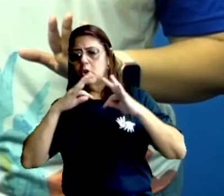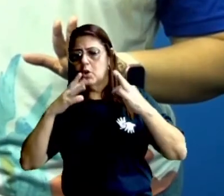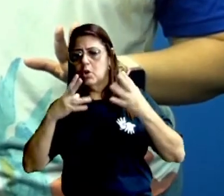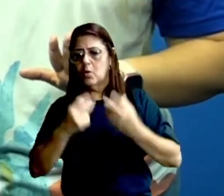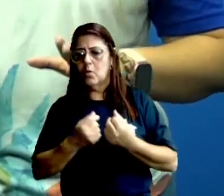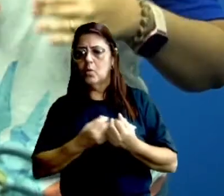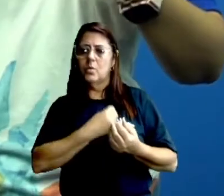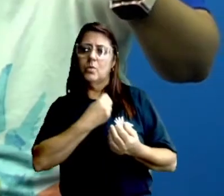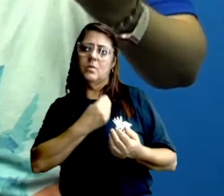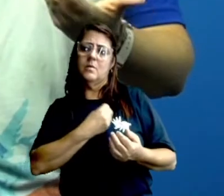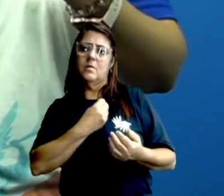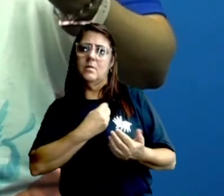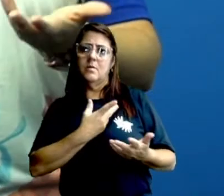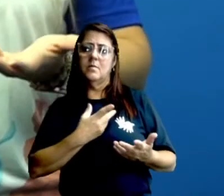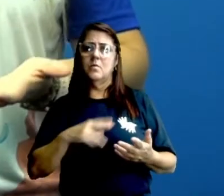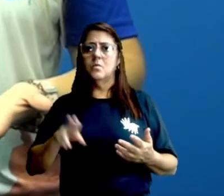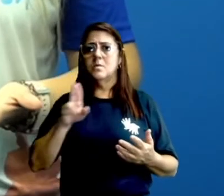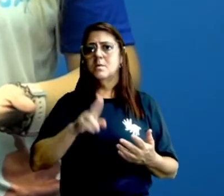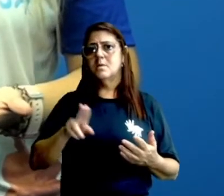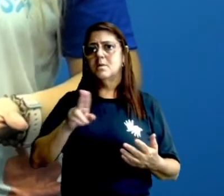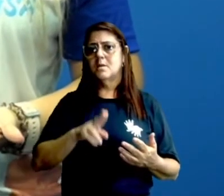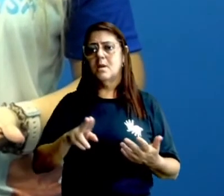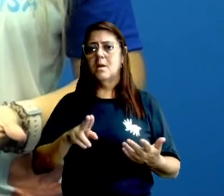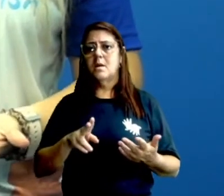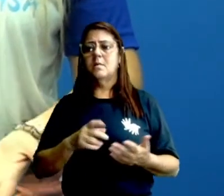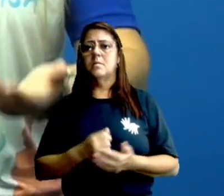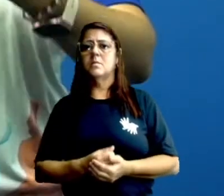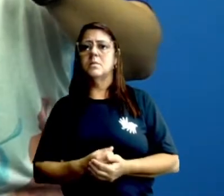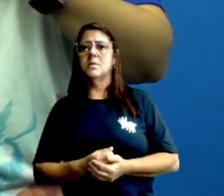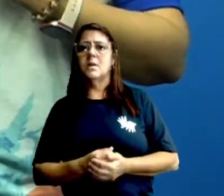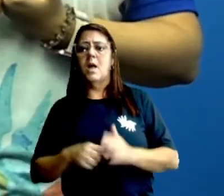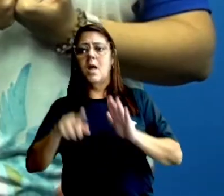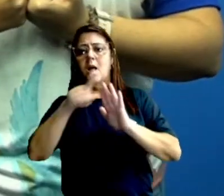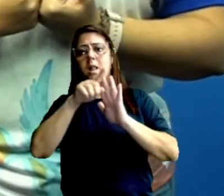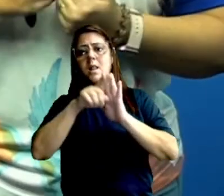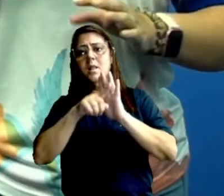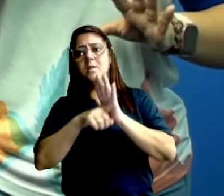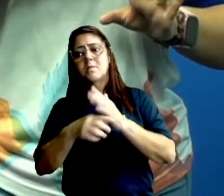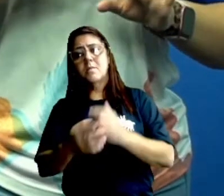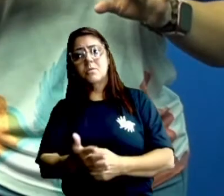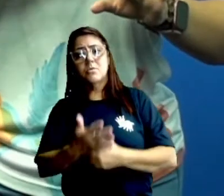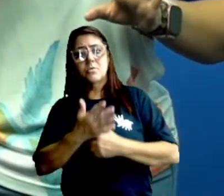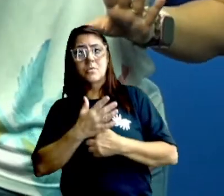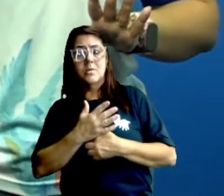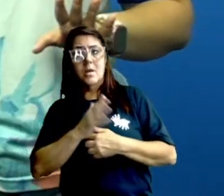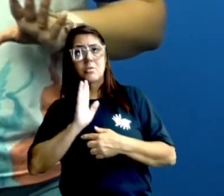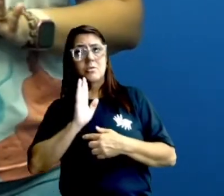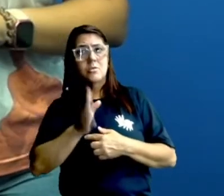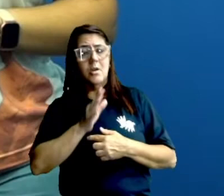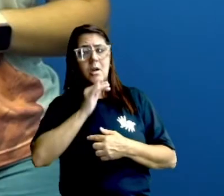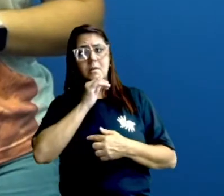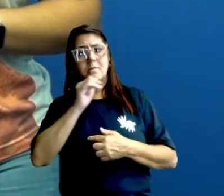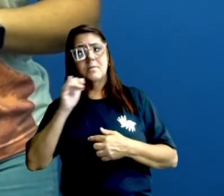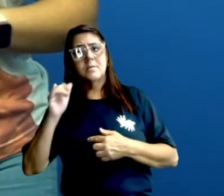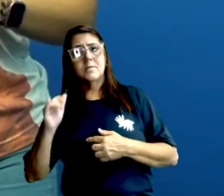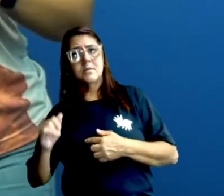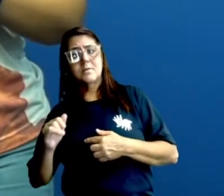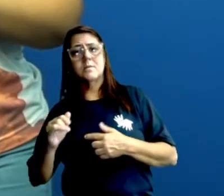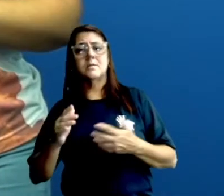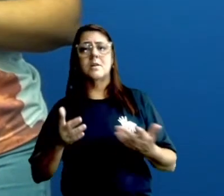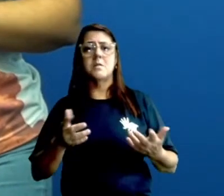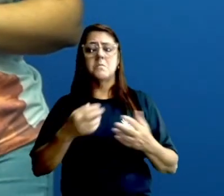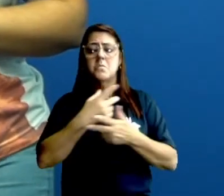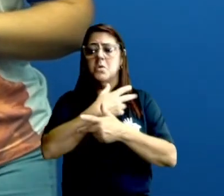nossa vida. E nós usamos muito essa lista para nos ajudar. Eu já mencionei para vocês tantas coisas que